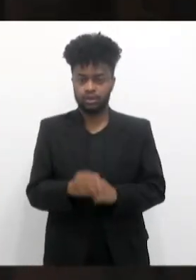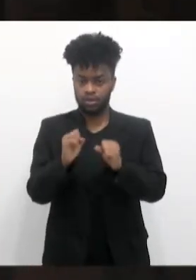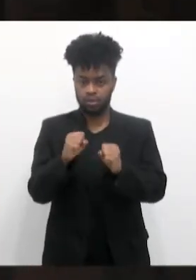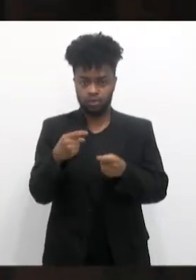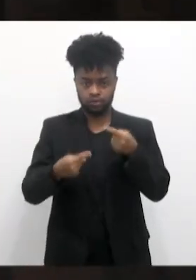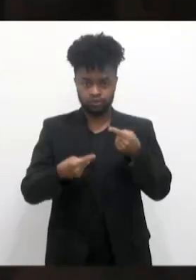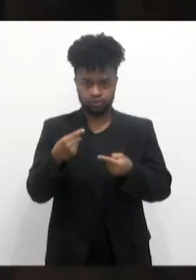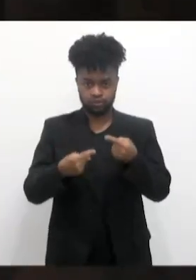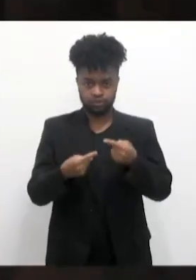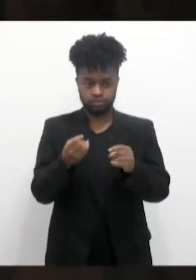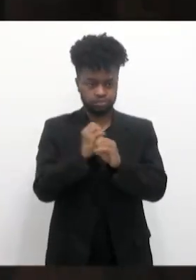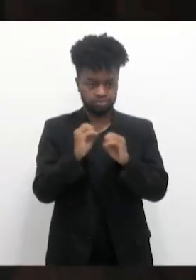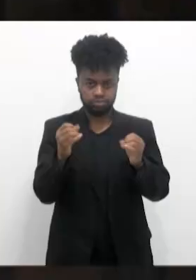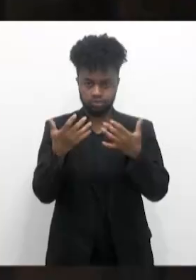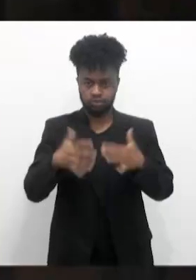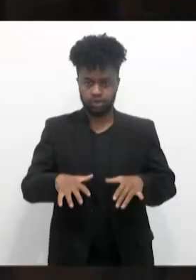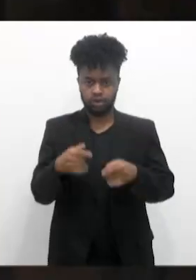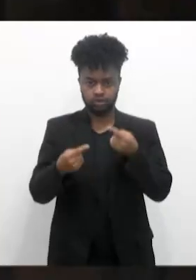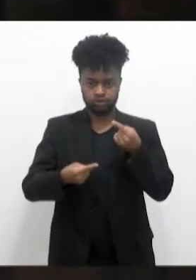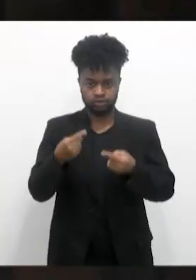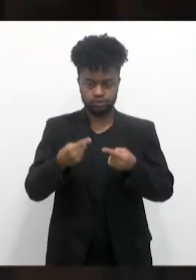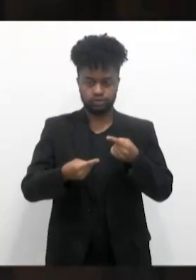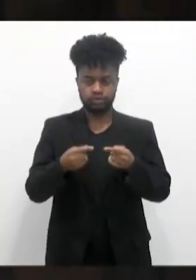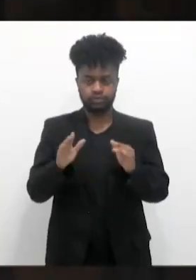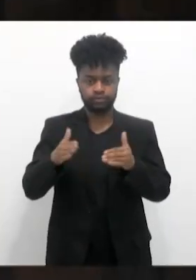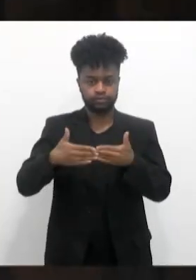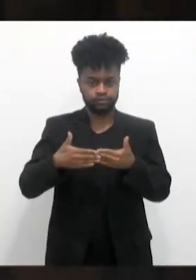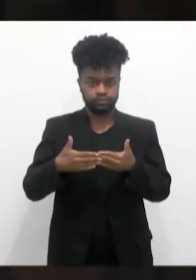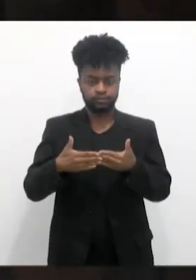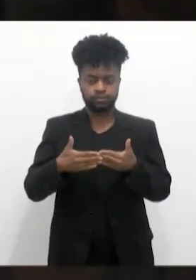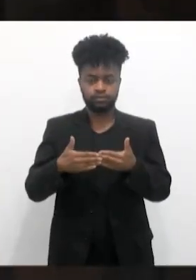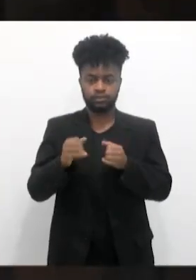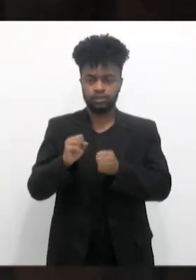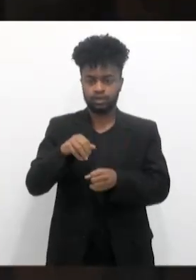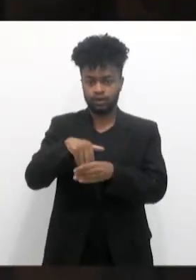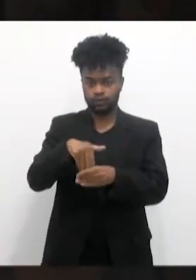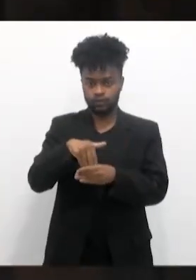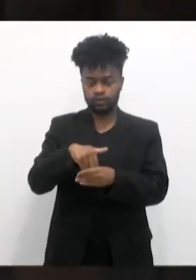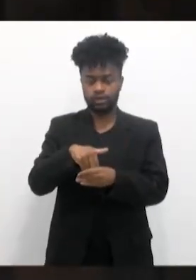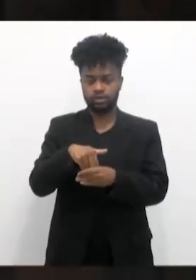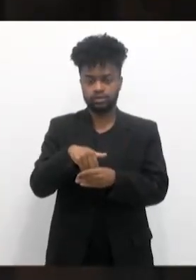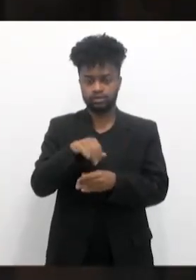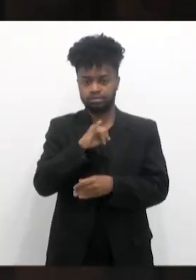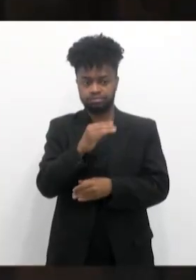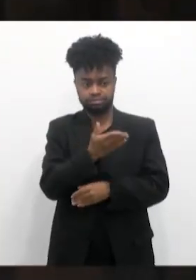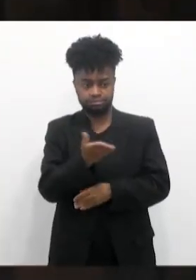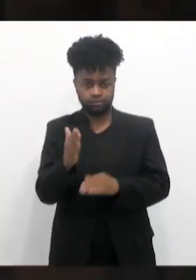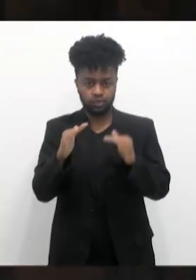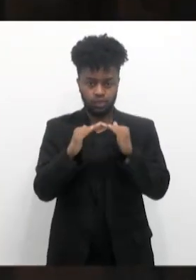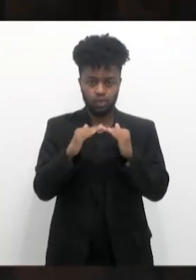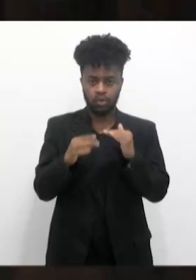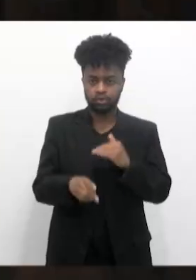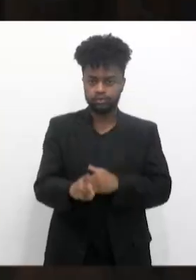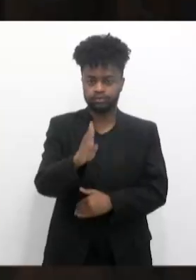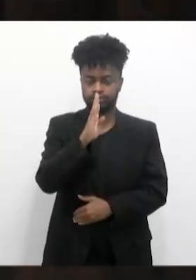Em discussão. Não havendo quem queira discutir, encerrada a discussão. Em votação. Os senhores que aprovam